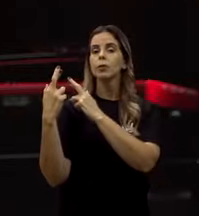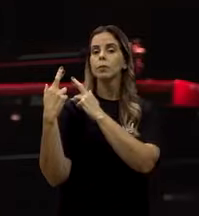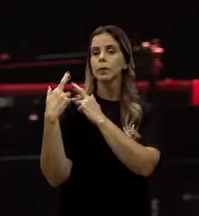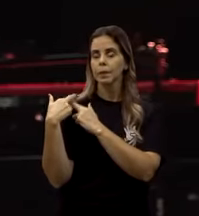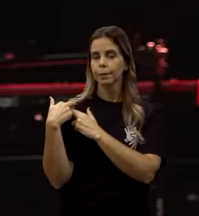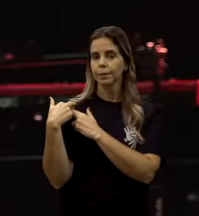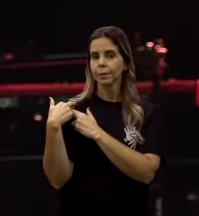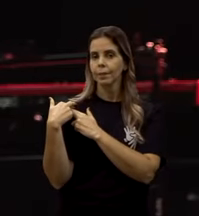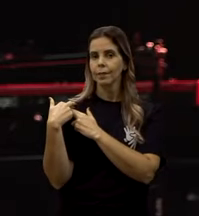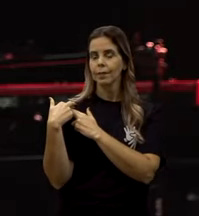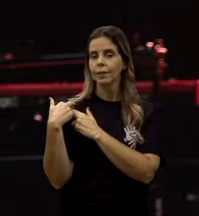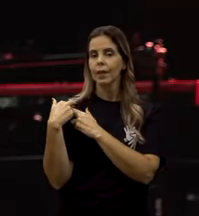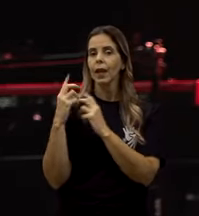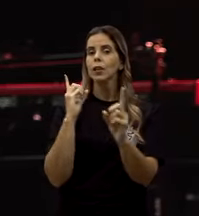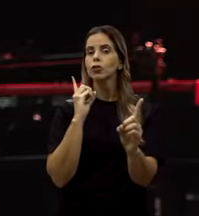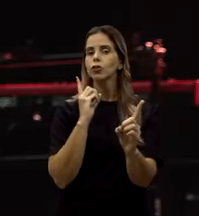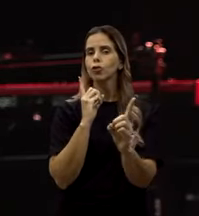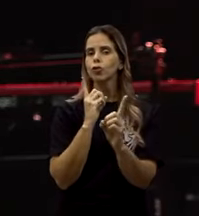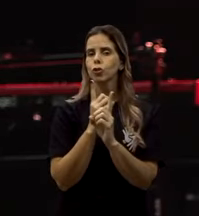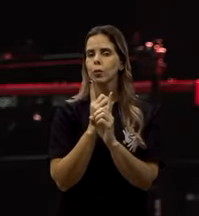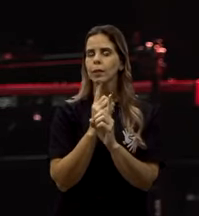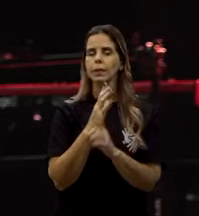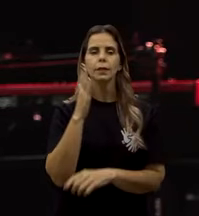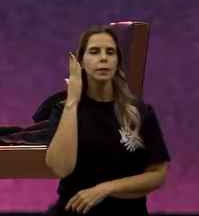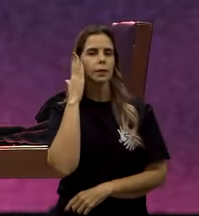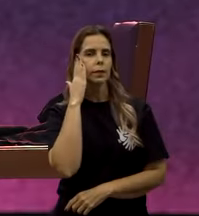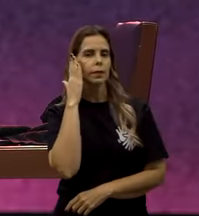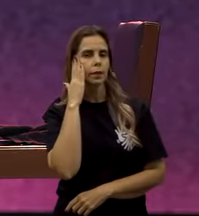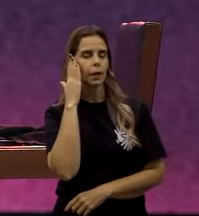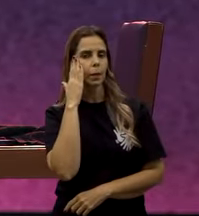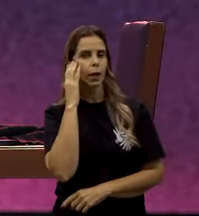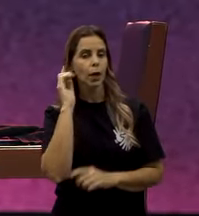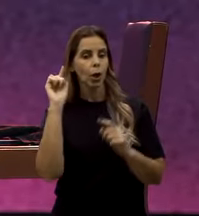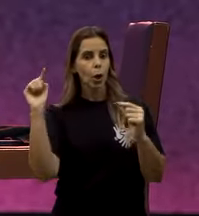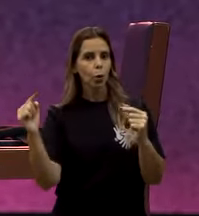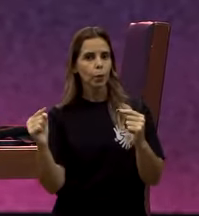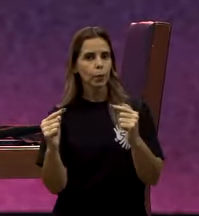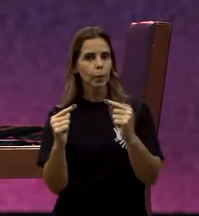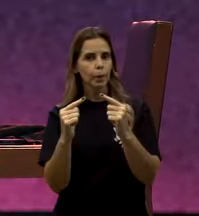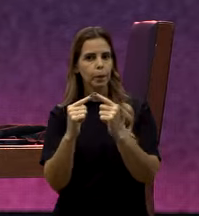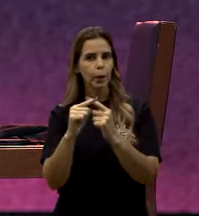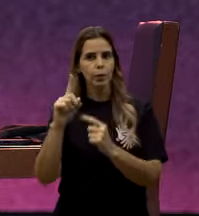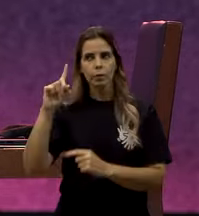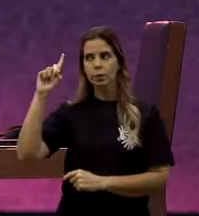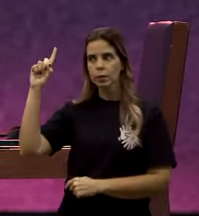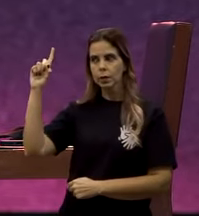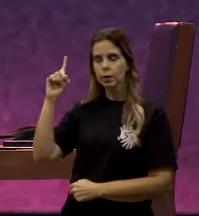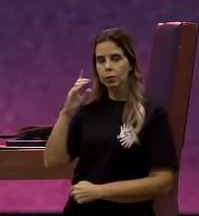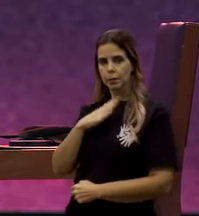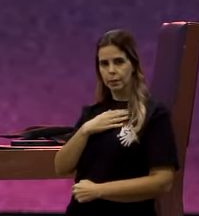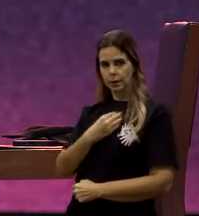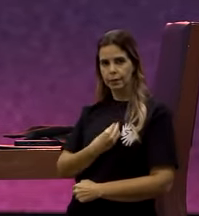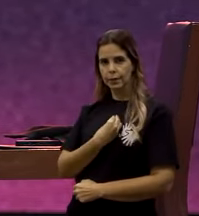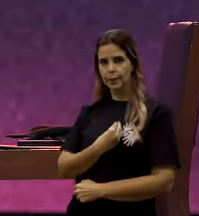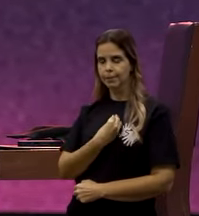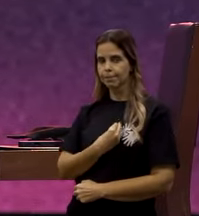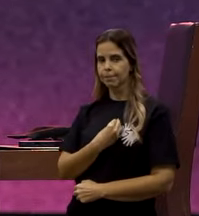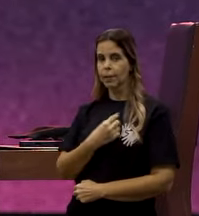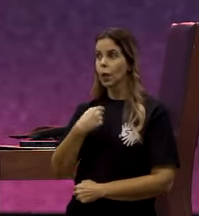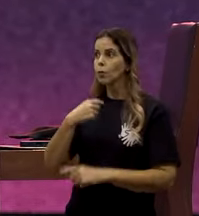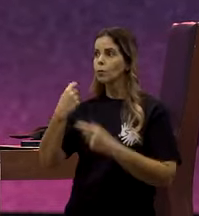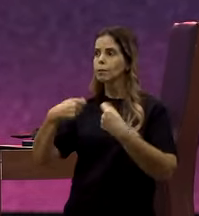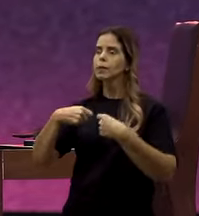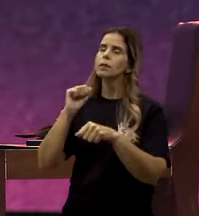é descobrir identificar o propósito de Deus para mim diga assim eu preciso